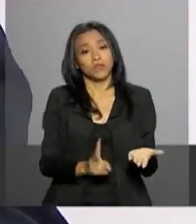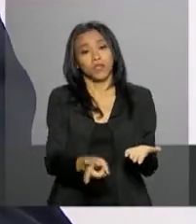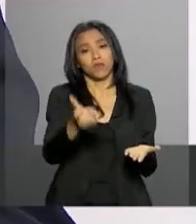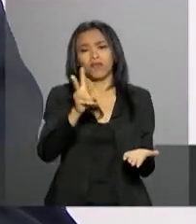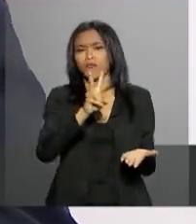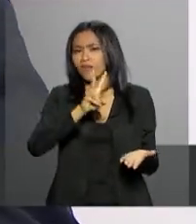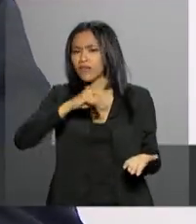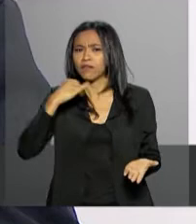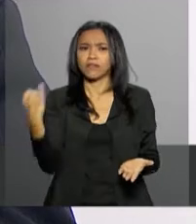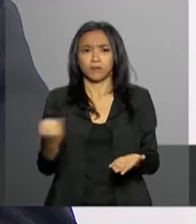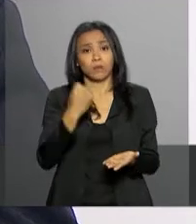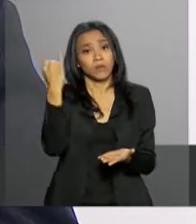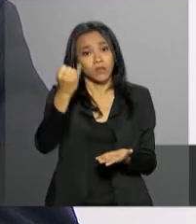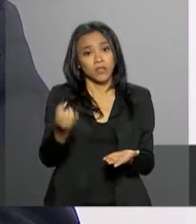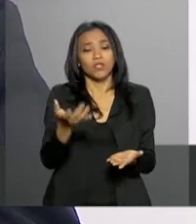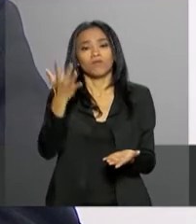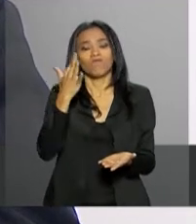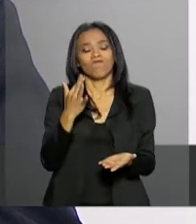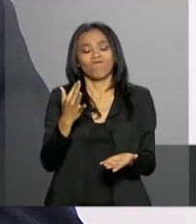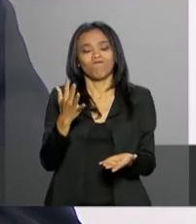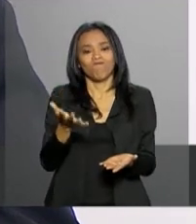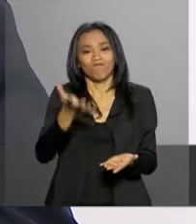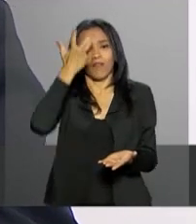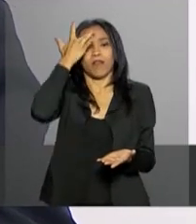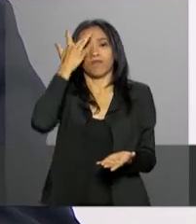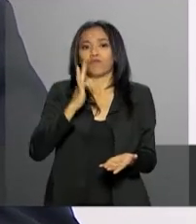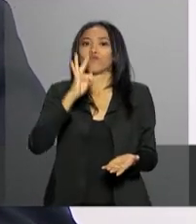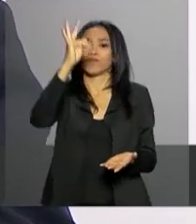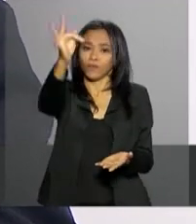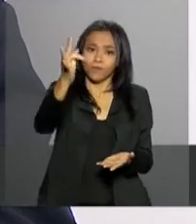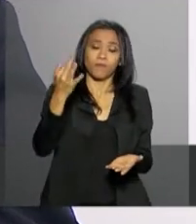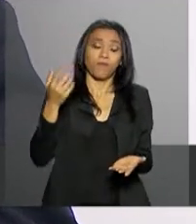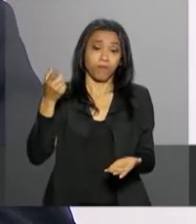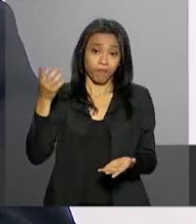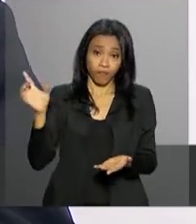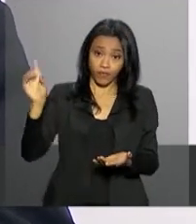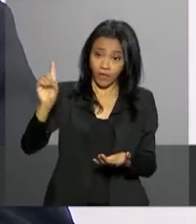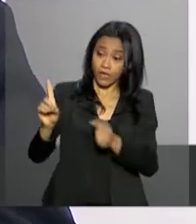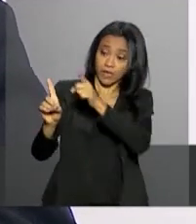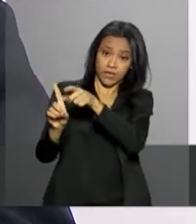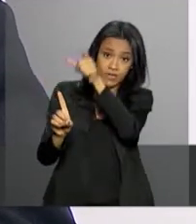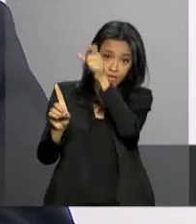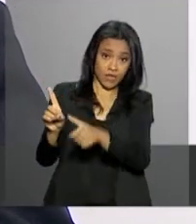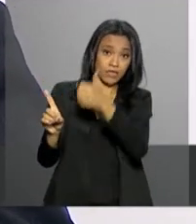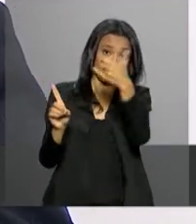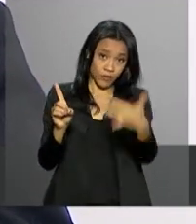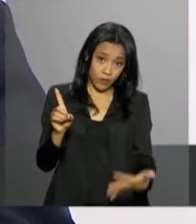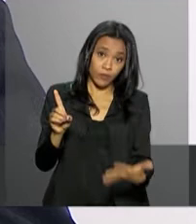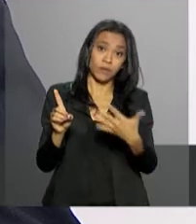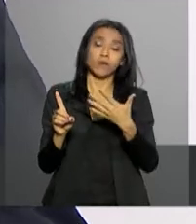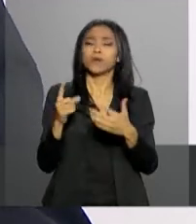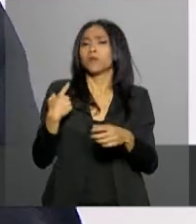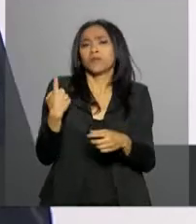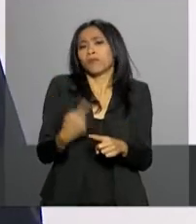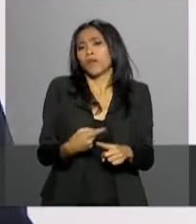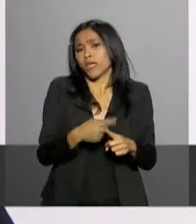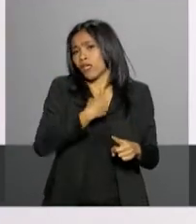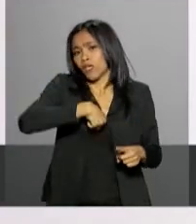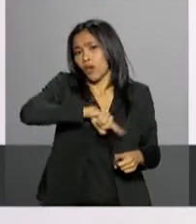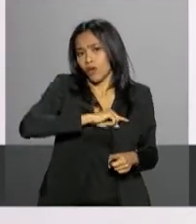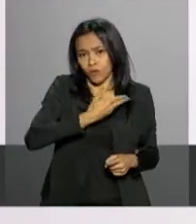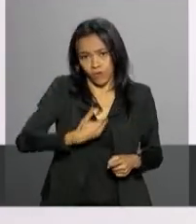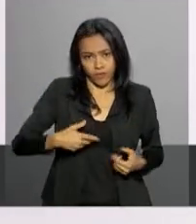o futuro vocês vejam o que disse o jonas donizette referentemente os municípios porque nós fizemos isso que mais do que